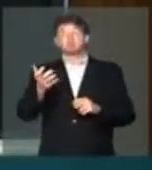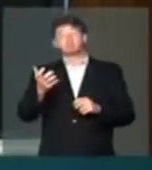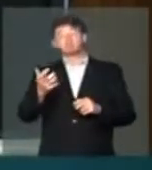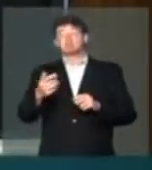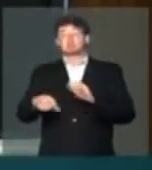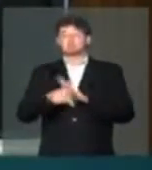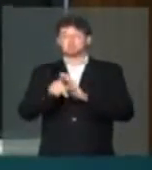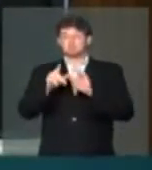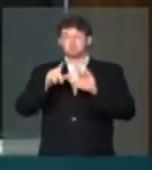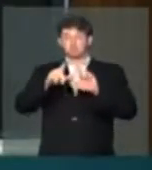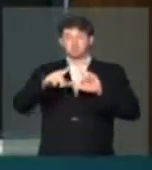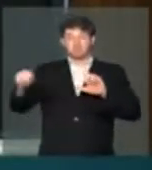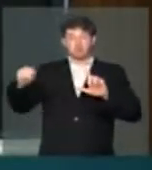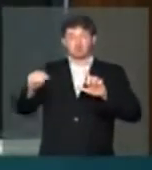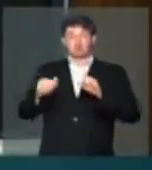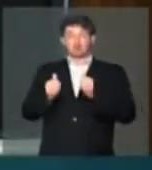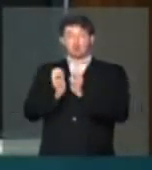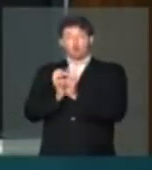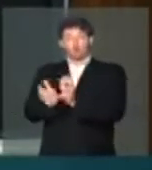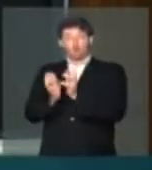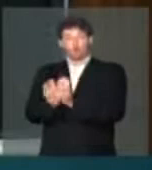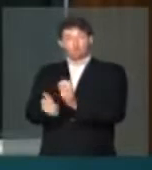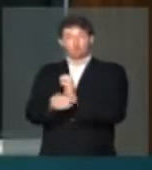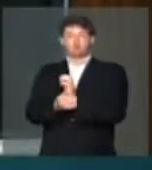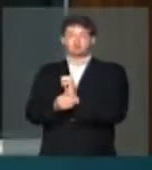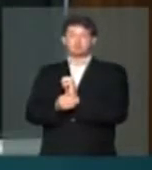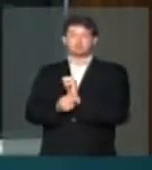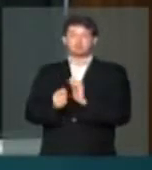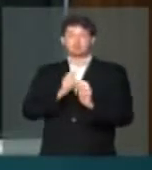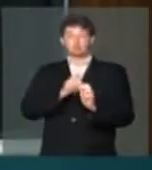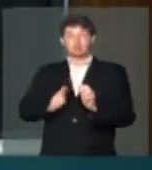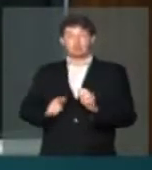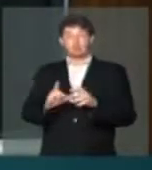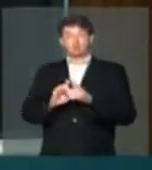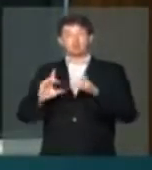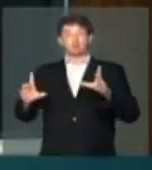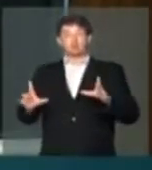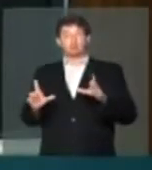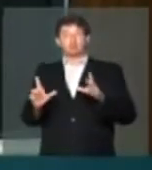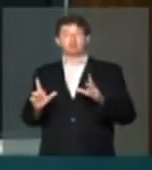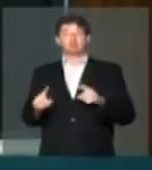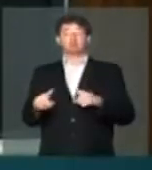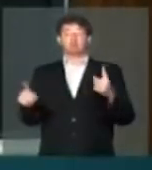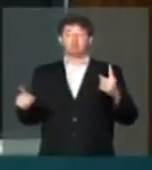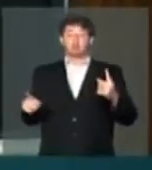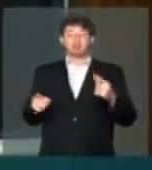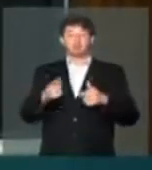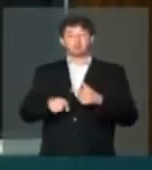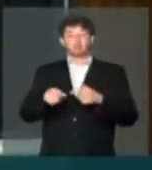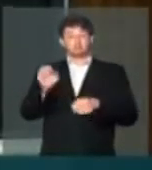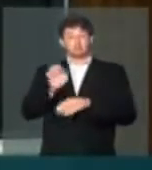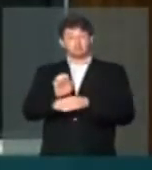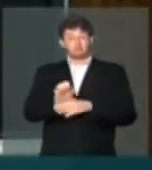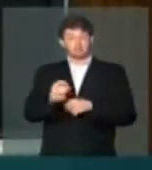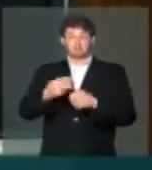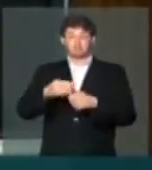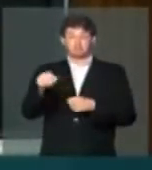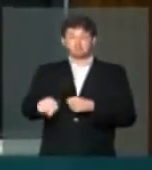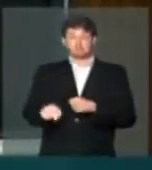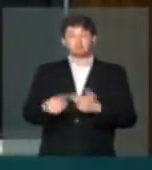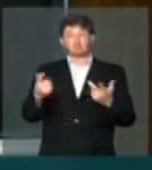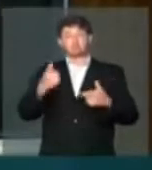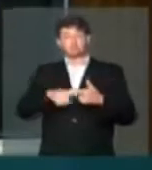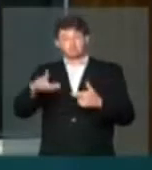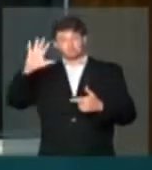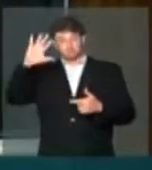Palácio do Planalto conviver com governadores e prefeitos independentes. No entanto, os problemas estão nos estados e municípios e as dificuldades